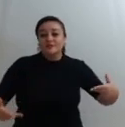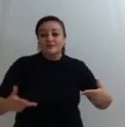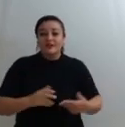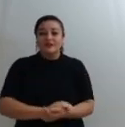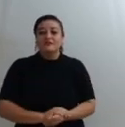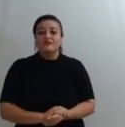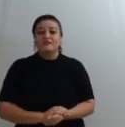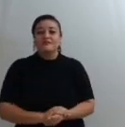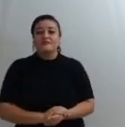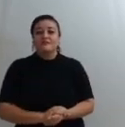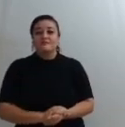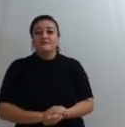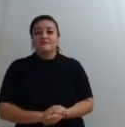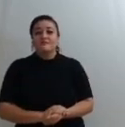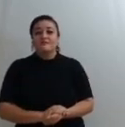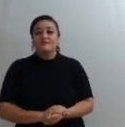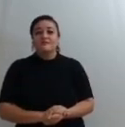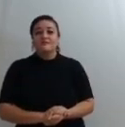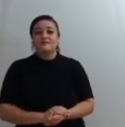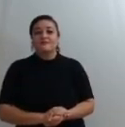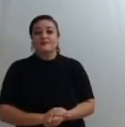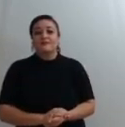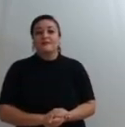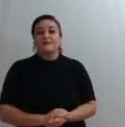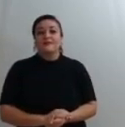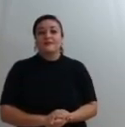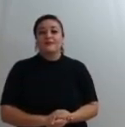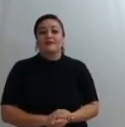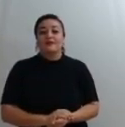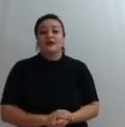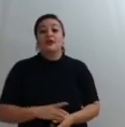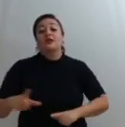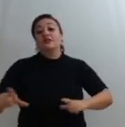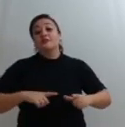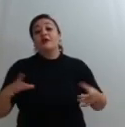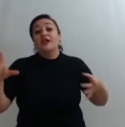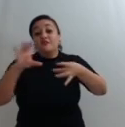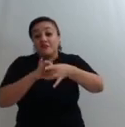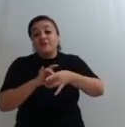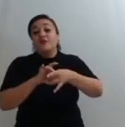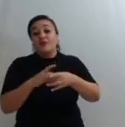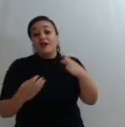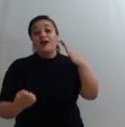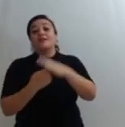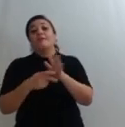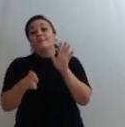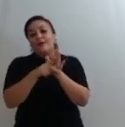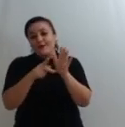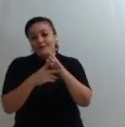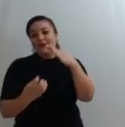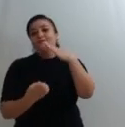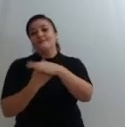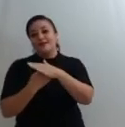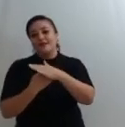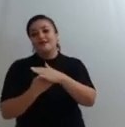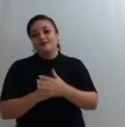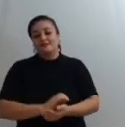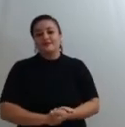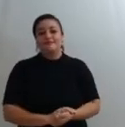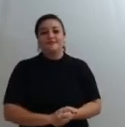titular, contador, de certo modo vinculado à sua própria empresa, a CODI Administração de